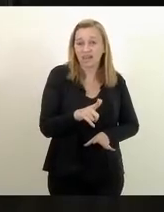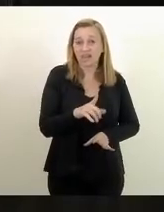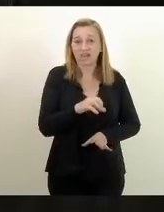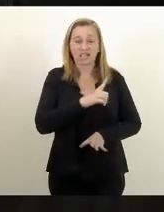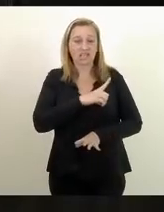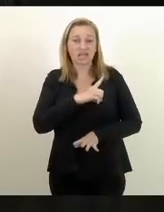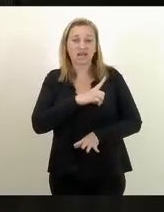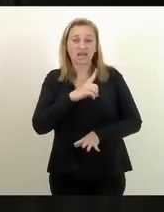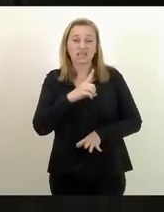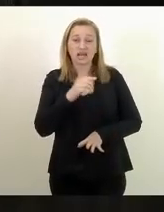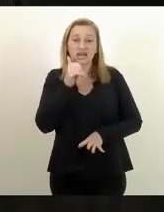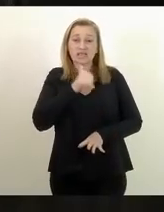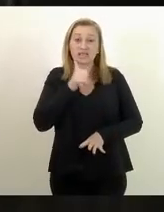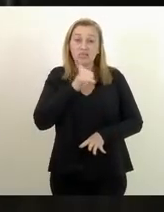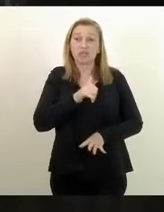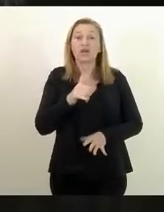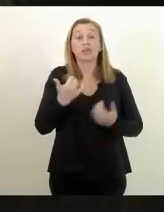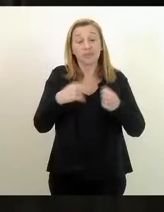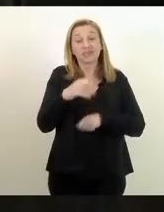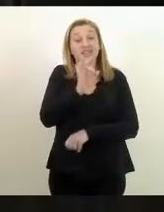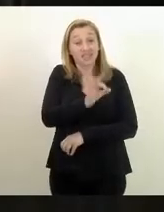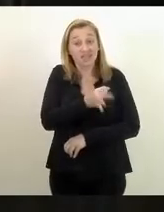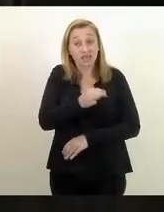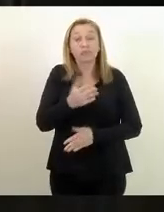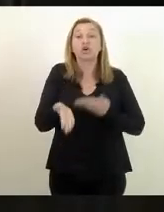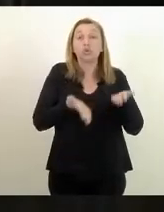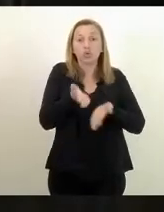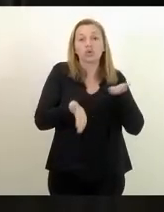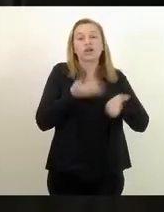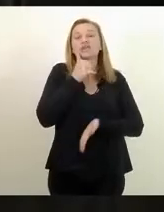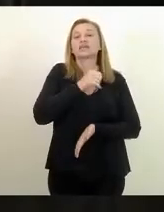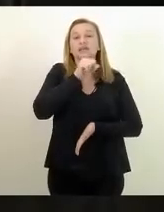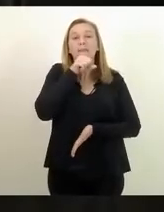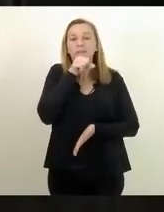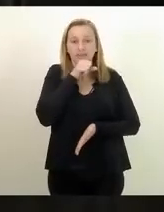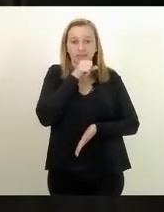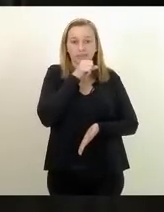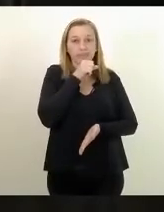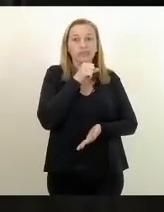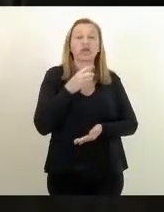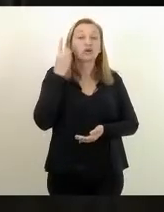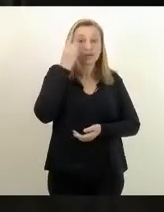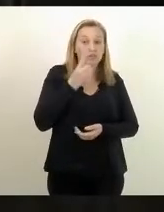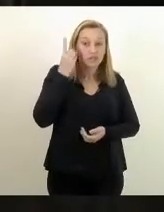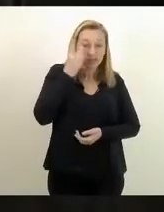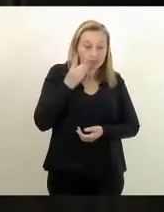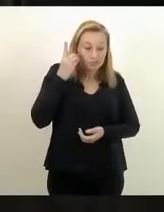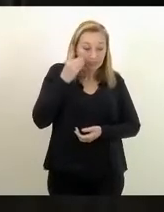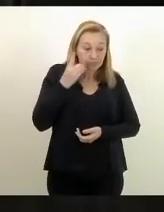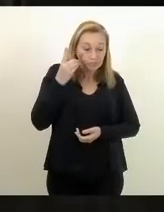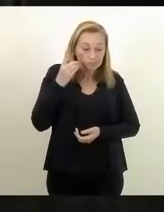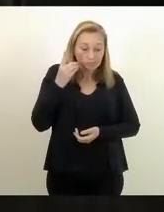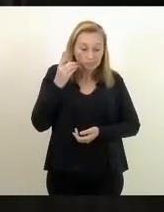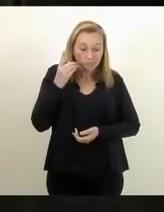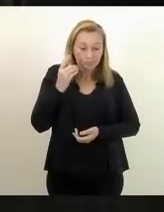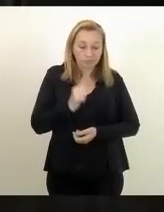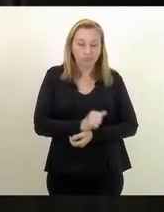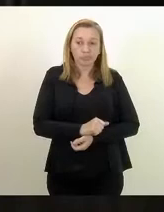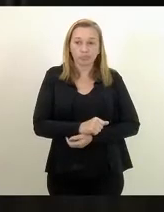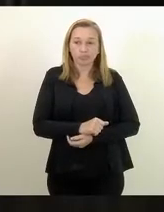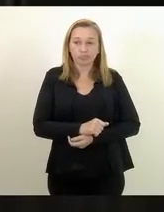parabéns, a gente precisa, de fato, cuidar dessas mães e o deputado... o deputado